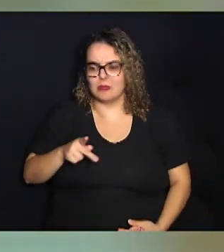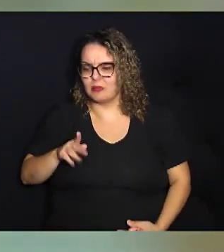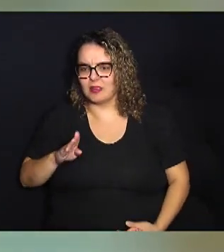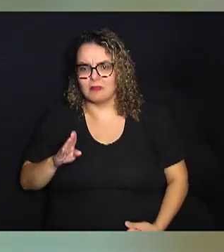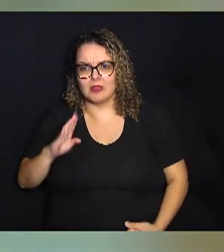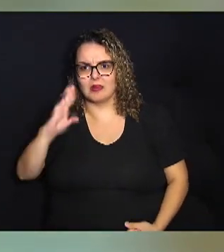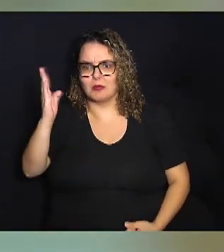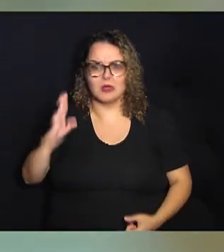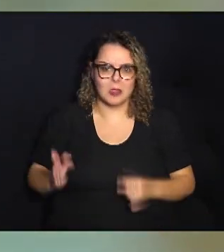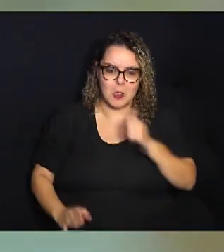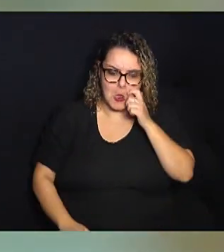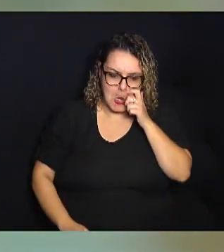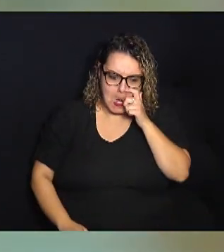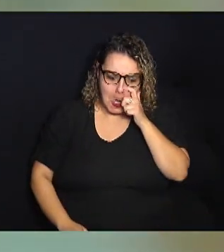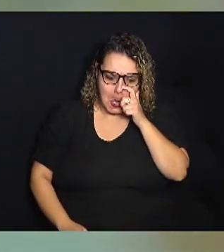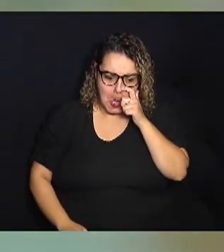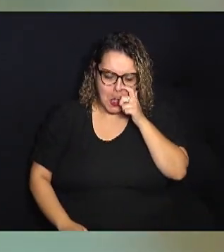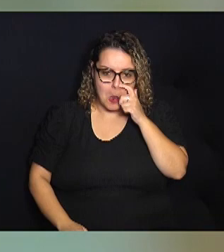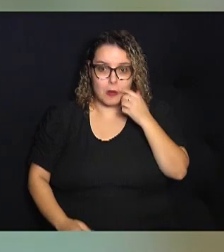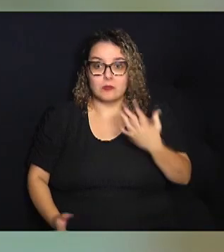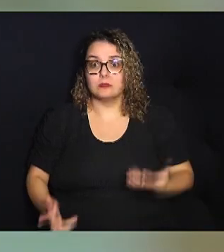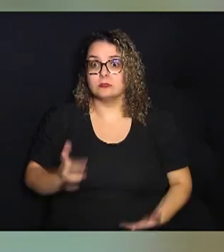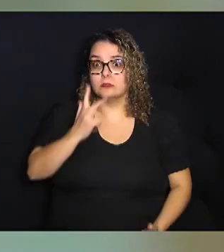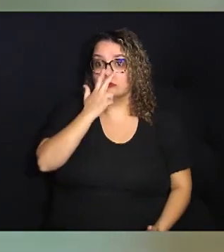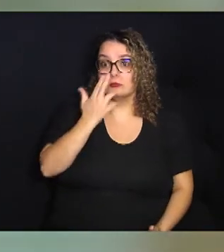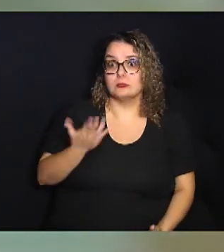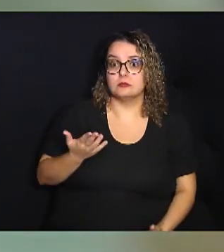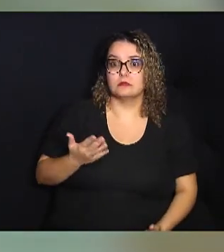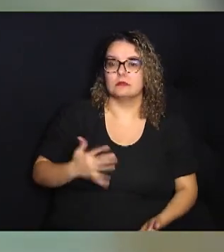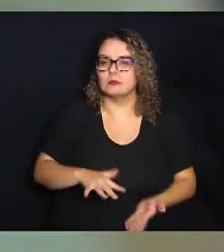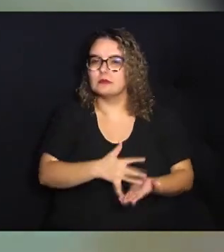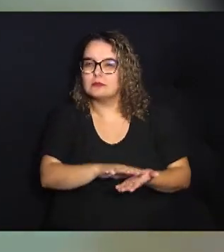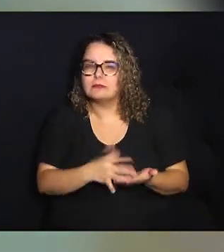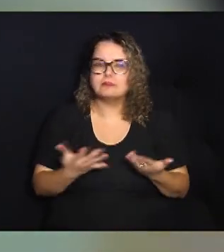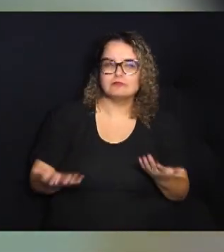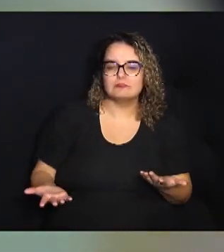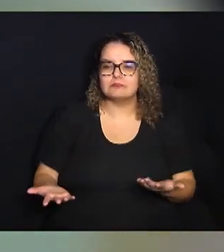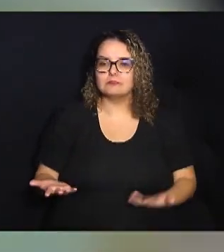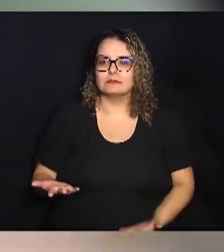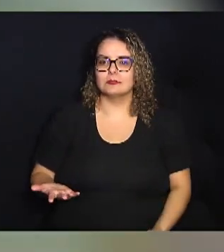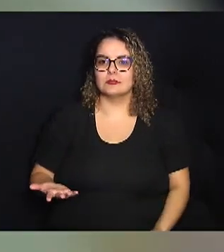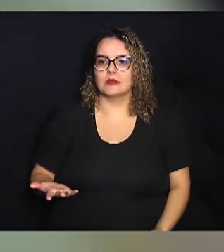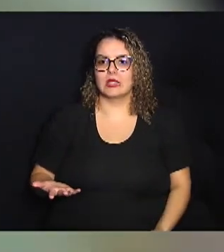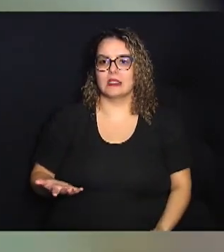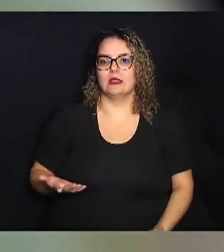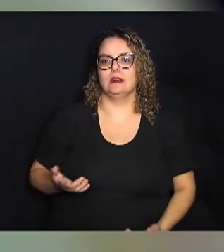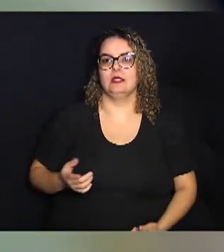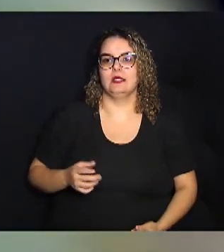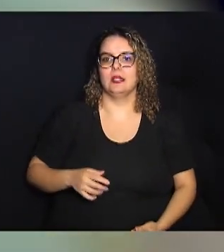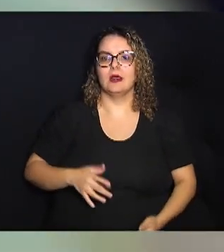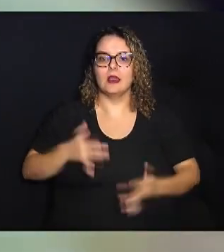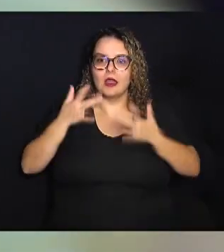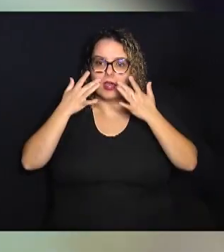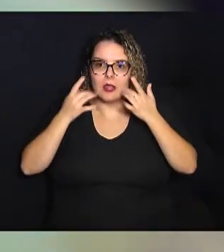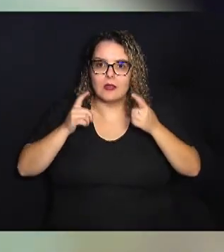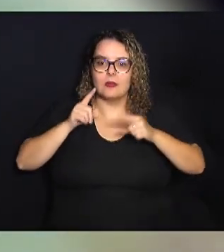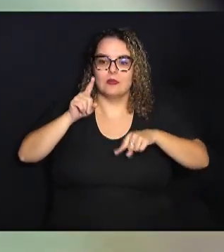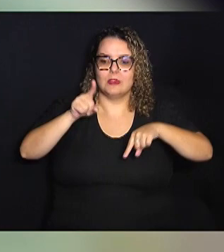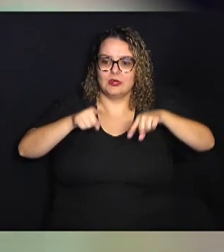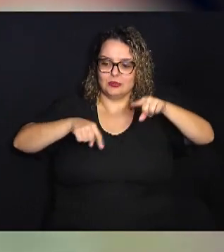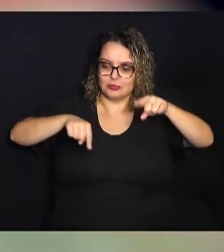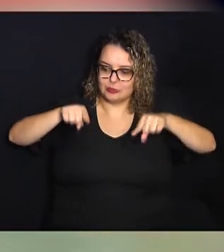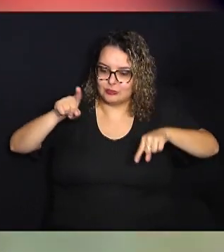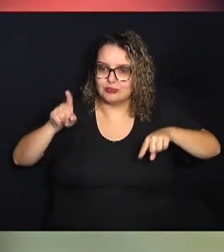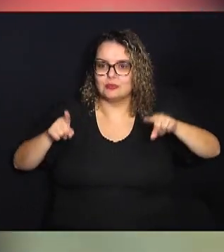assim que parecia um sambinha tal. Então a peça tem aqueles altos e baixos que